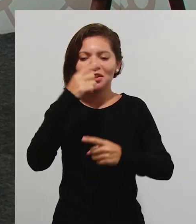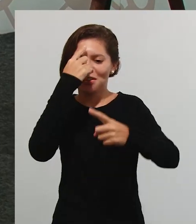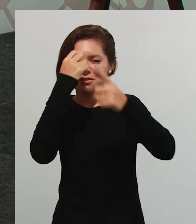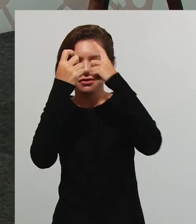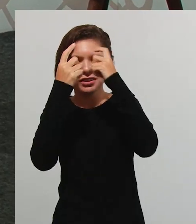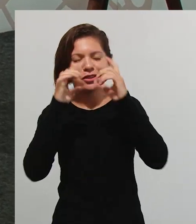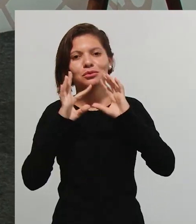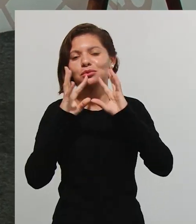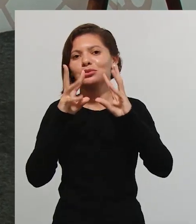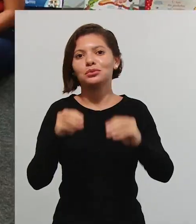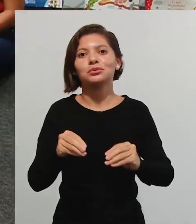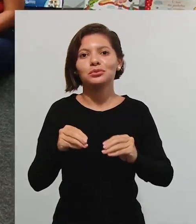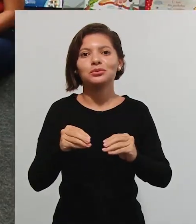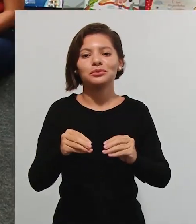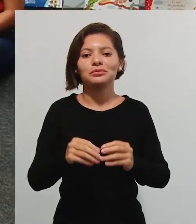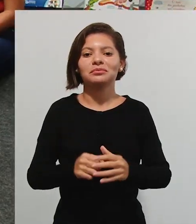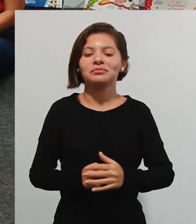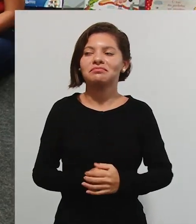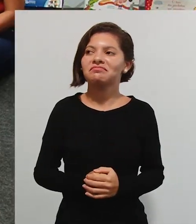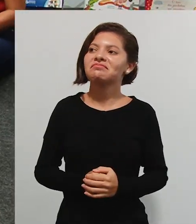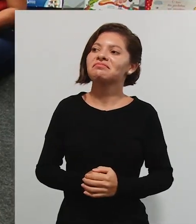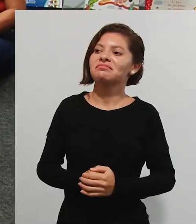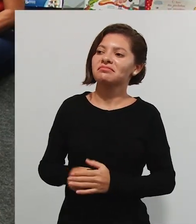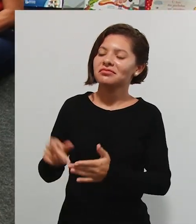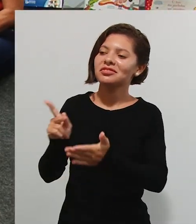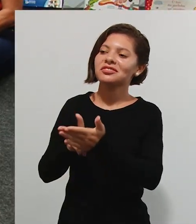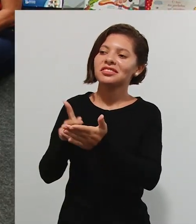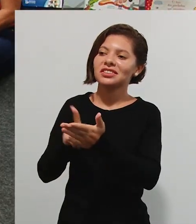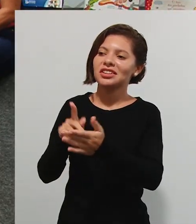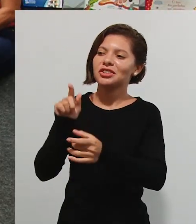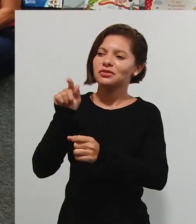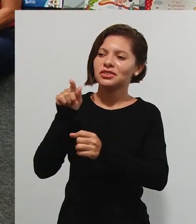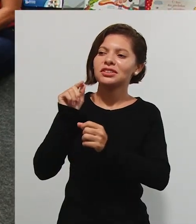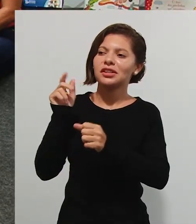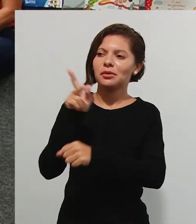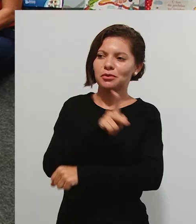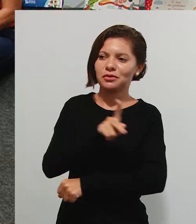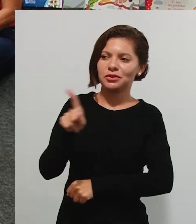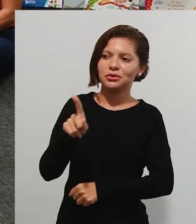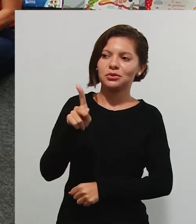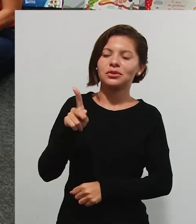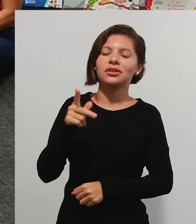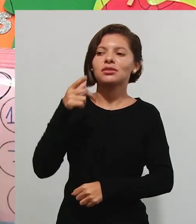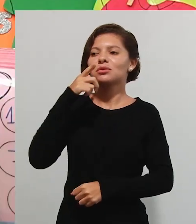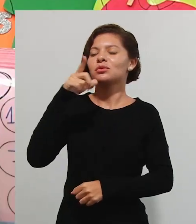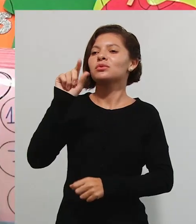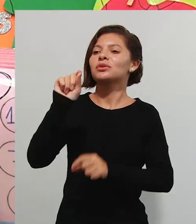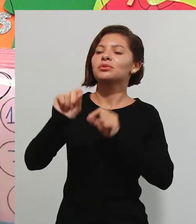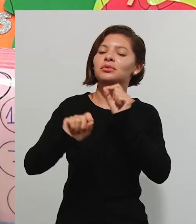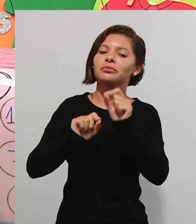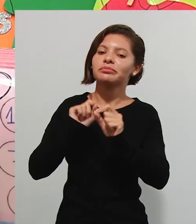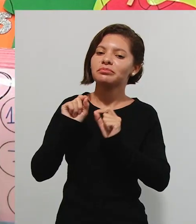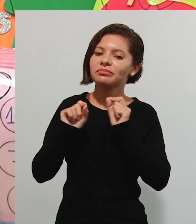tudo com a massinha. Várias representações. É um momento que você consegue, por exemplo,